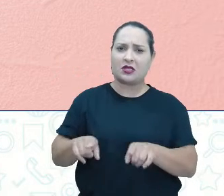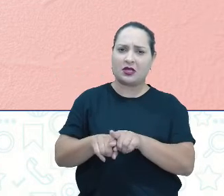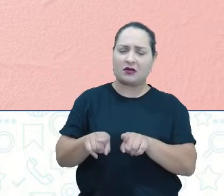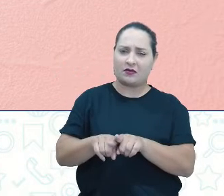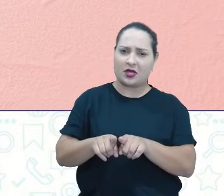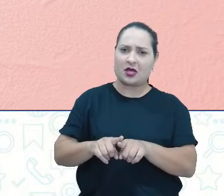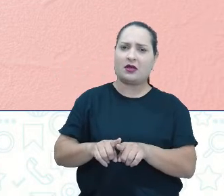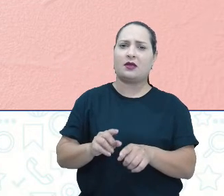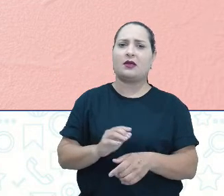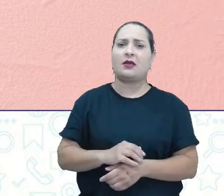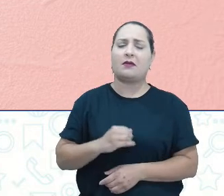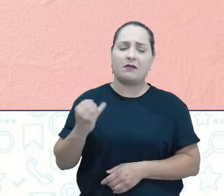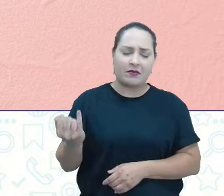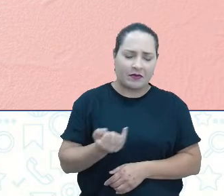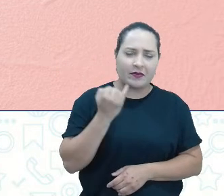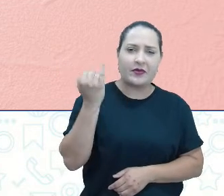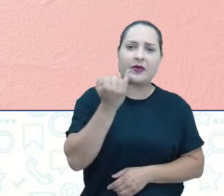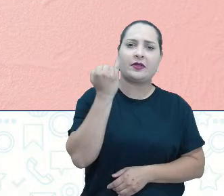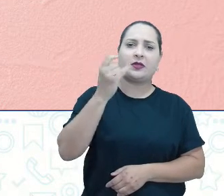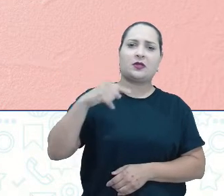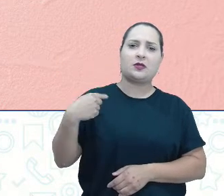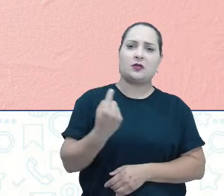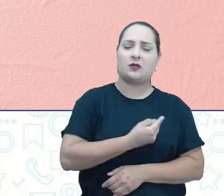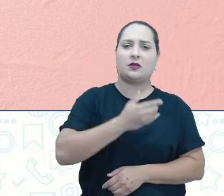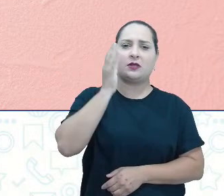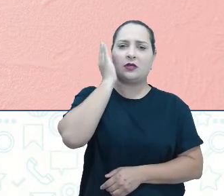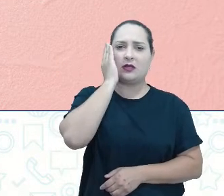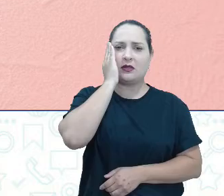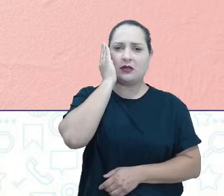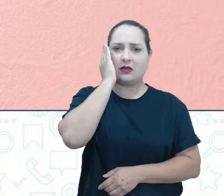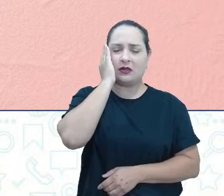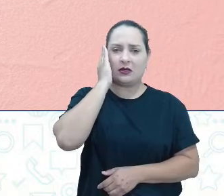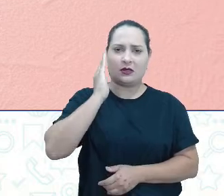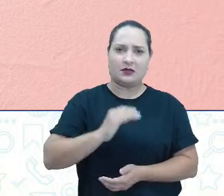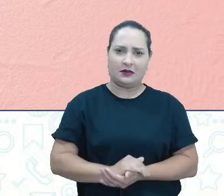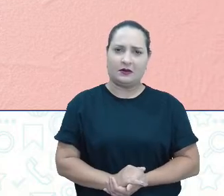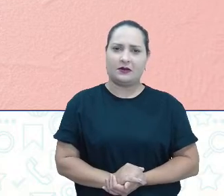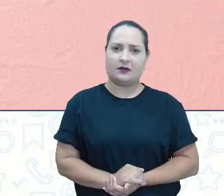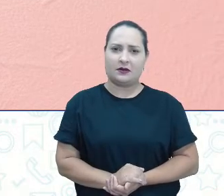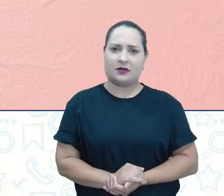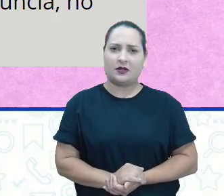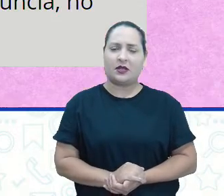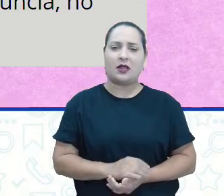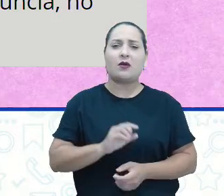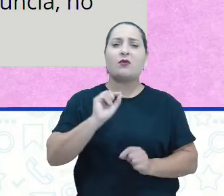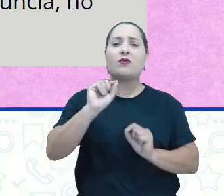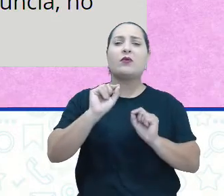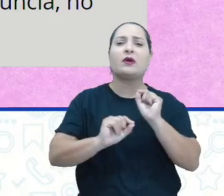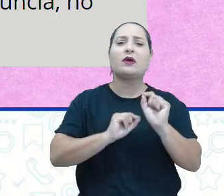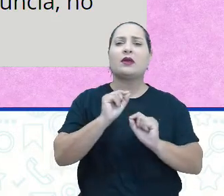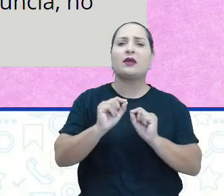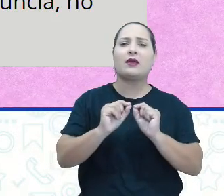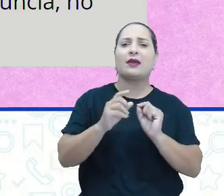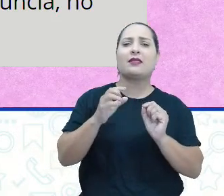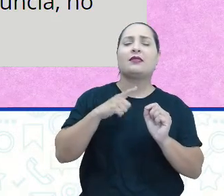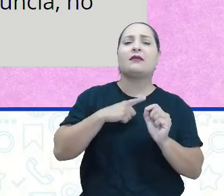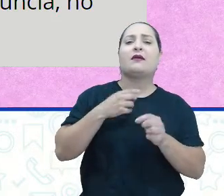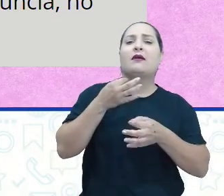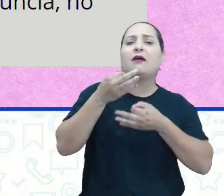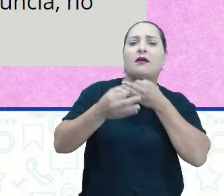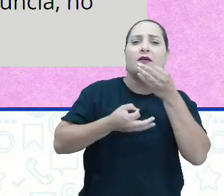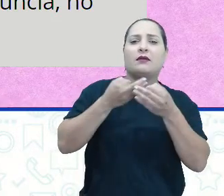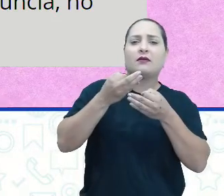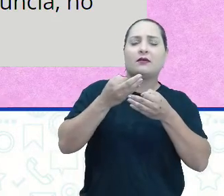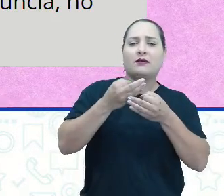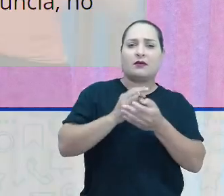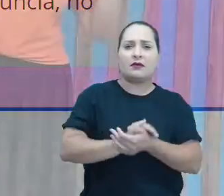gente compreenda o que está sendo criticado. A crítica pela crítica, ela não vai ser compreensível, né? E aí podemos dizer que o